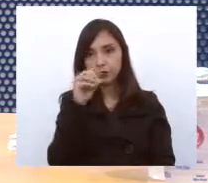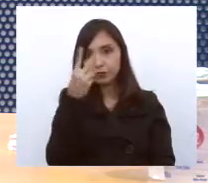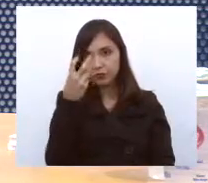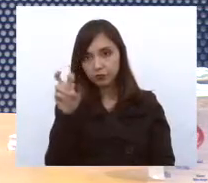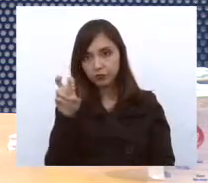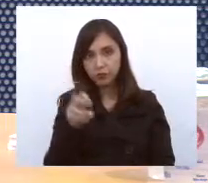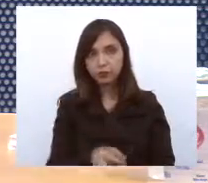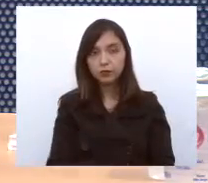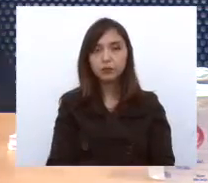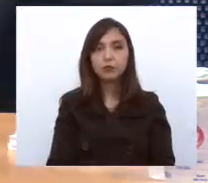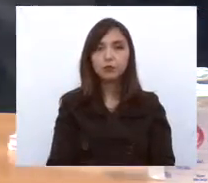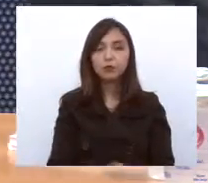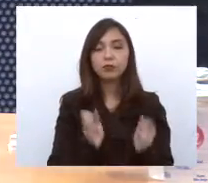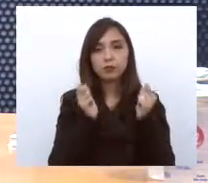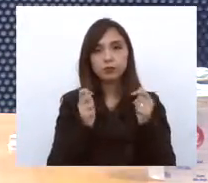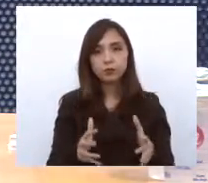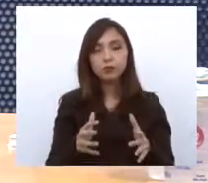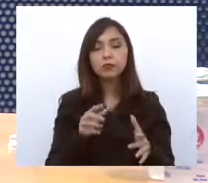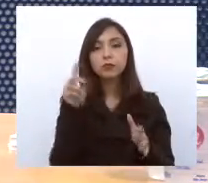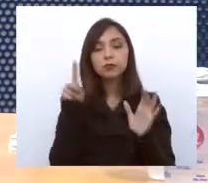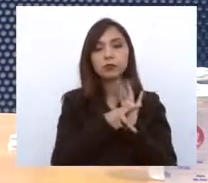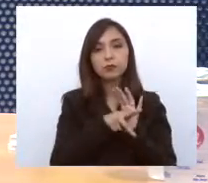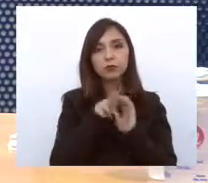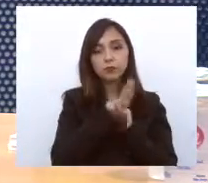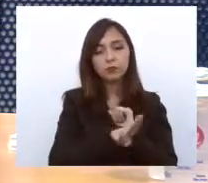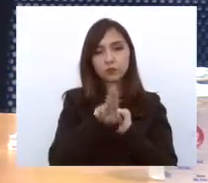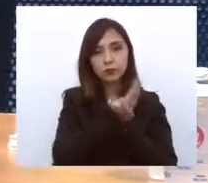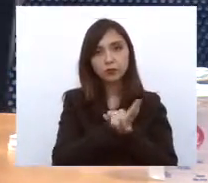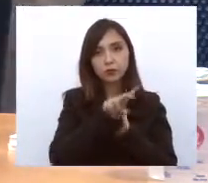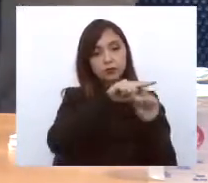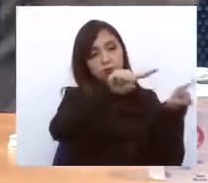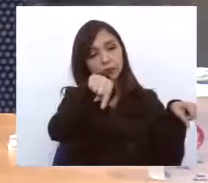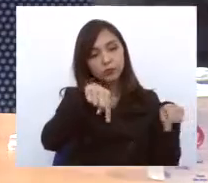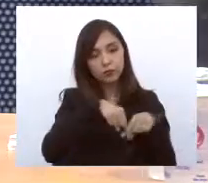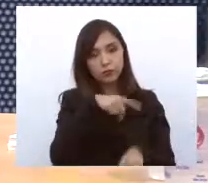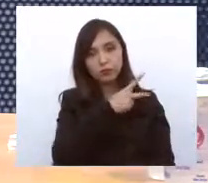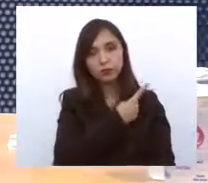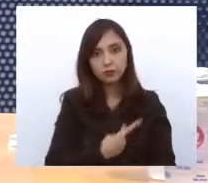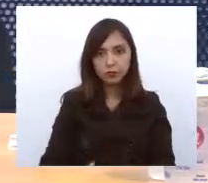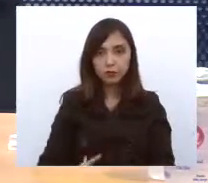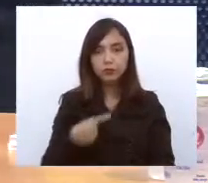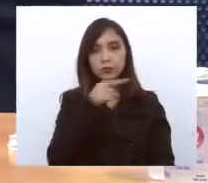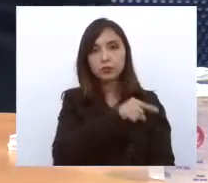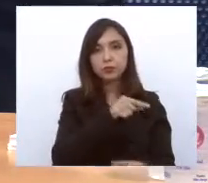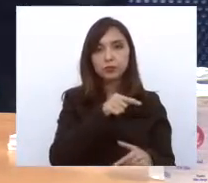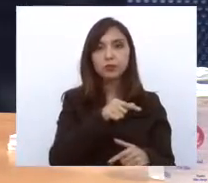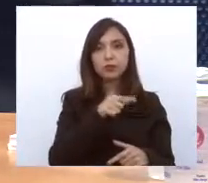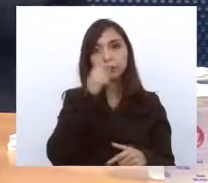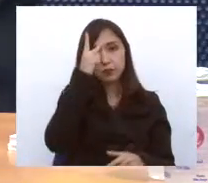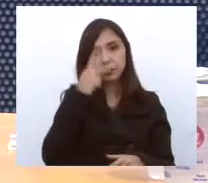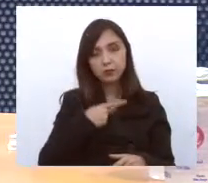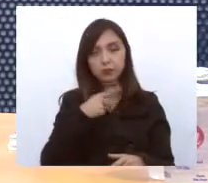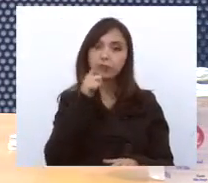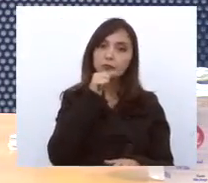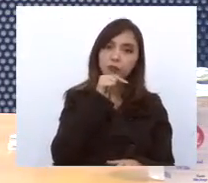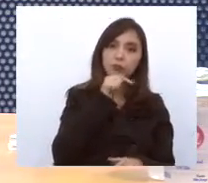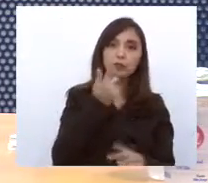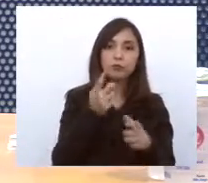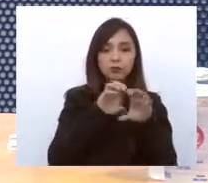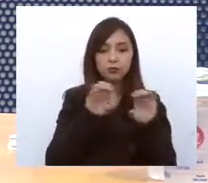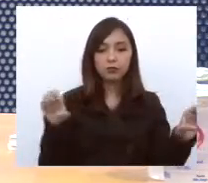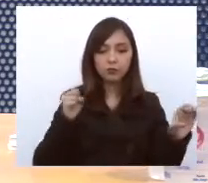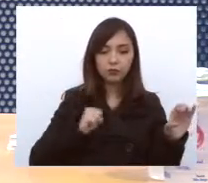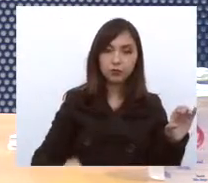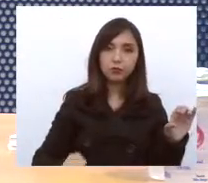4715/2015. Dispõe sobre cessão de uso de áreas públicas ao Serviço Autônomo de Água e Esgoto para